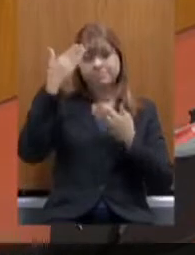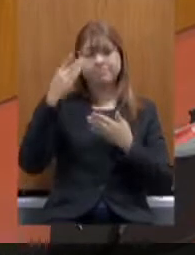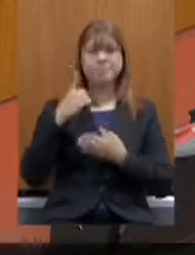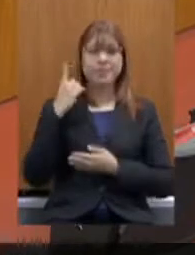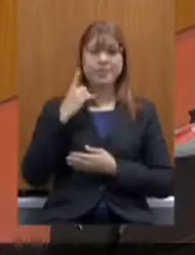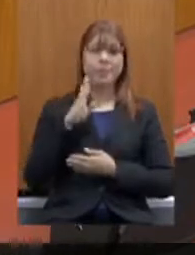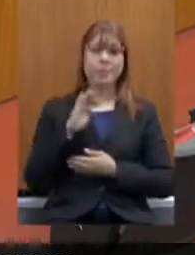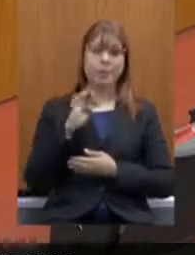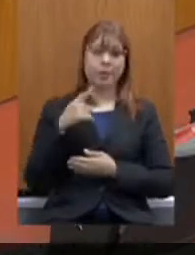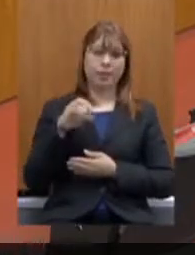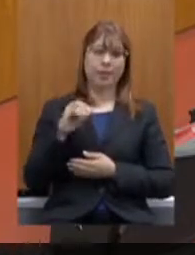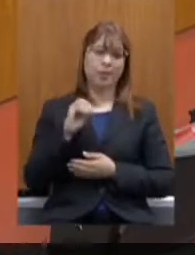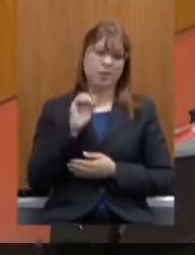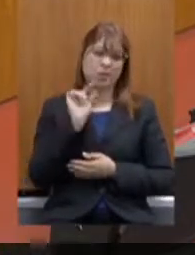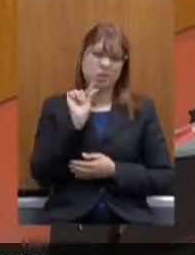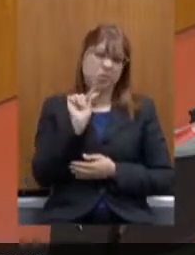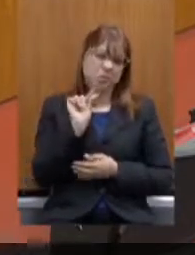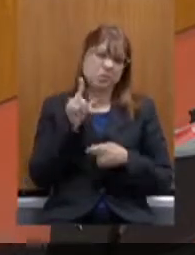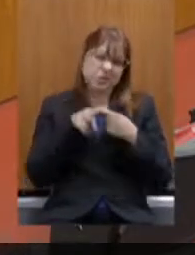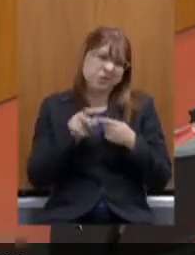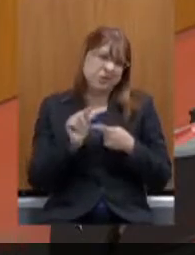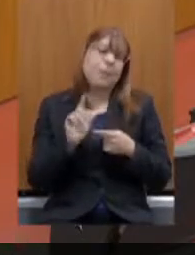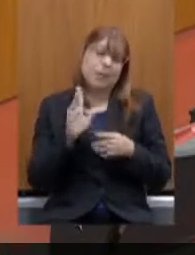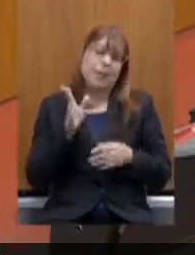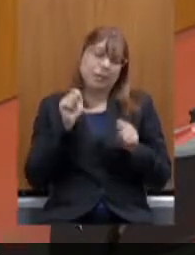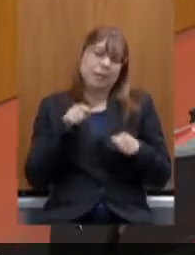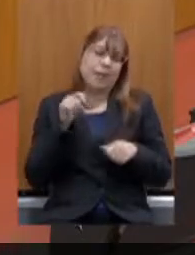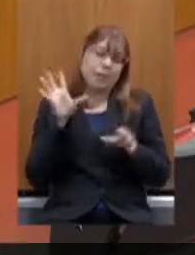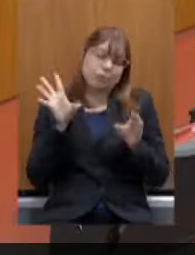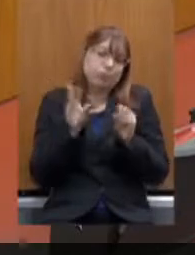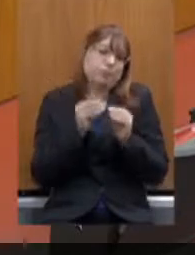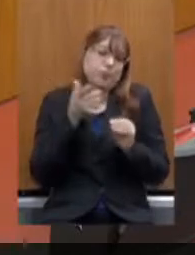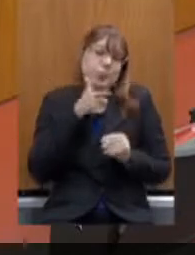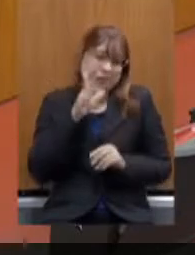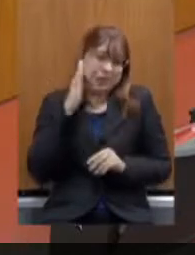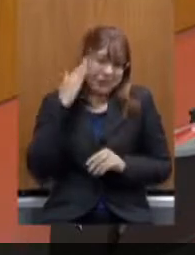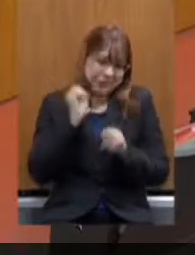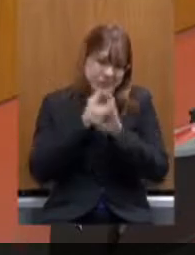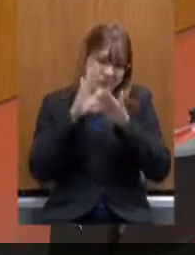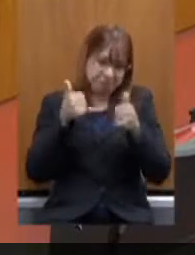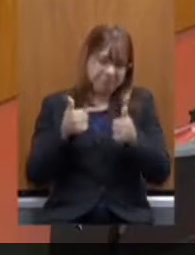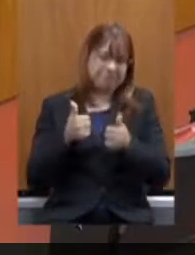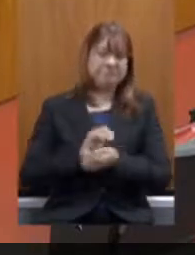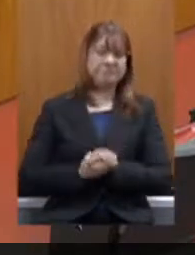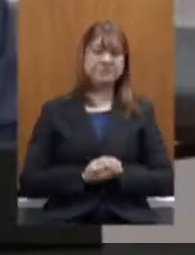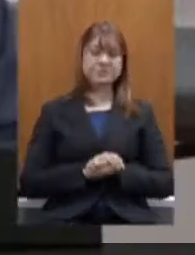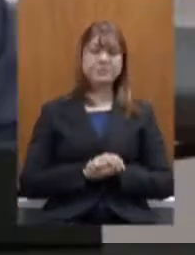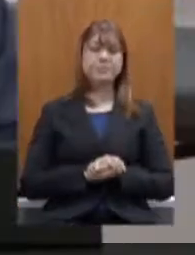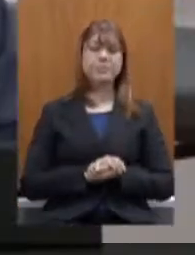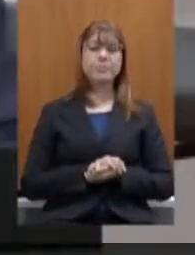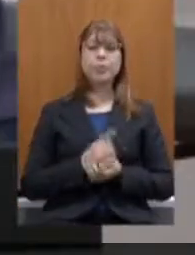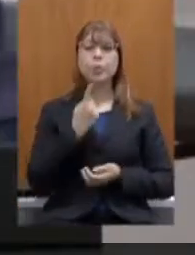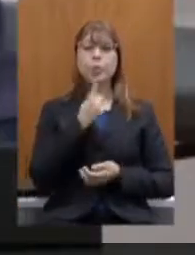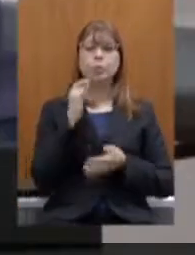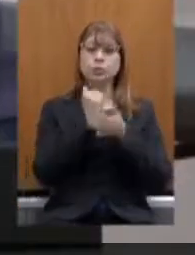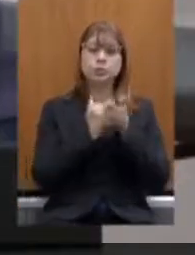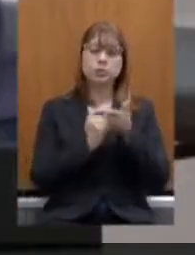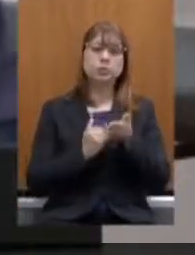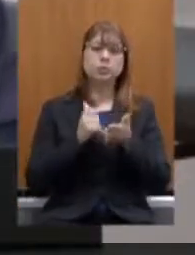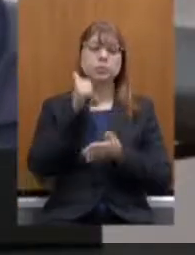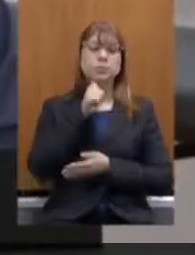só no finalzinho que ficou um pouco mas nós conseguimos ir no conjunto olviden a sua intervenção a última inscrição